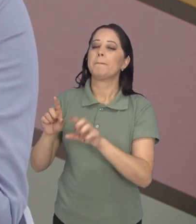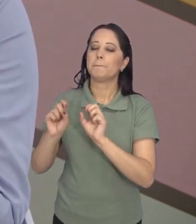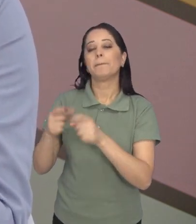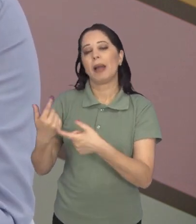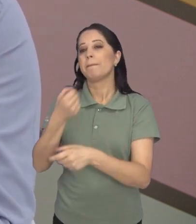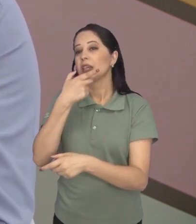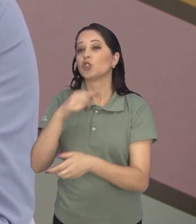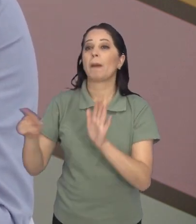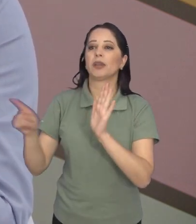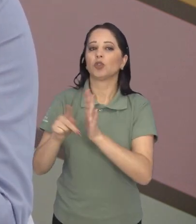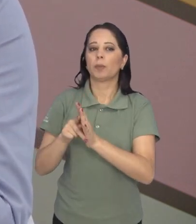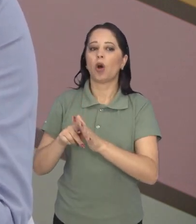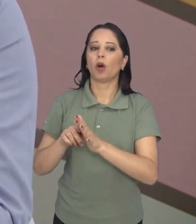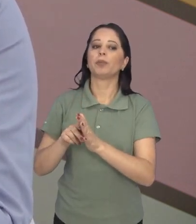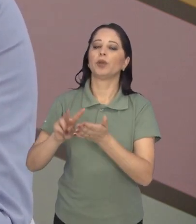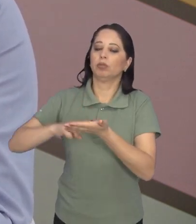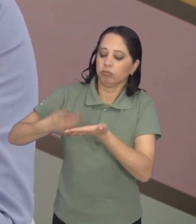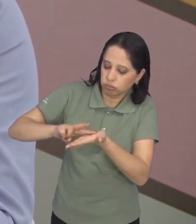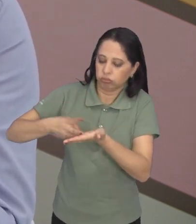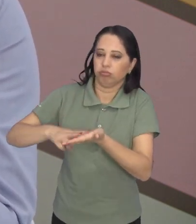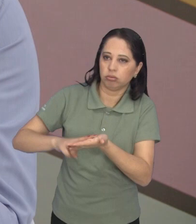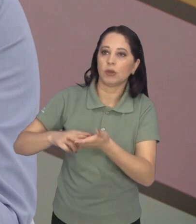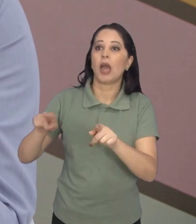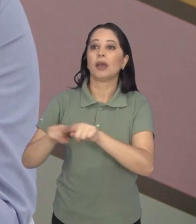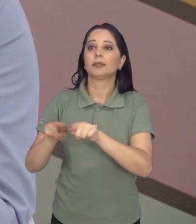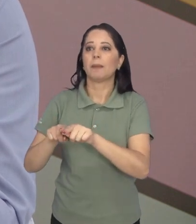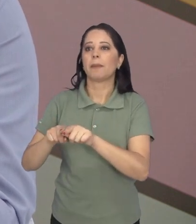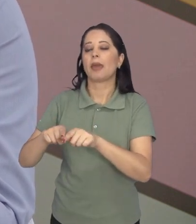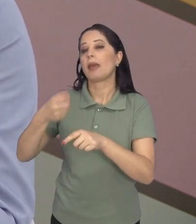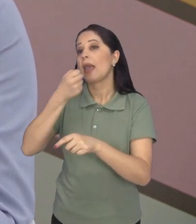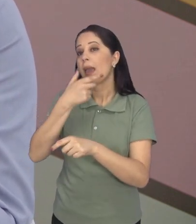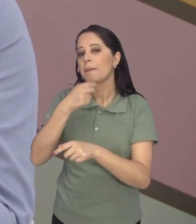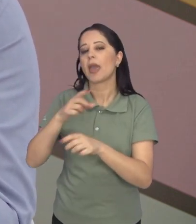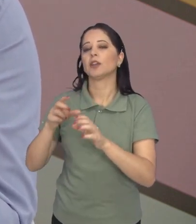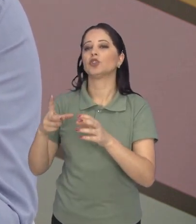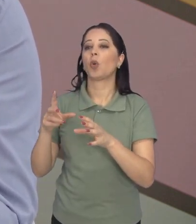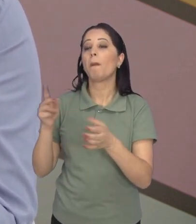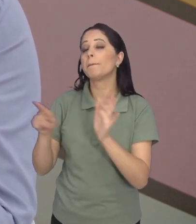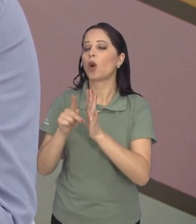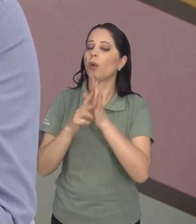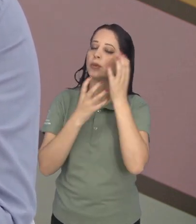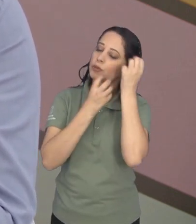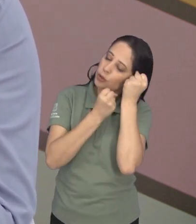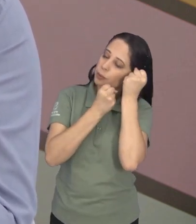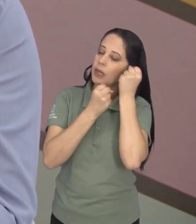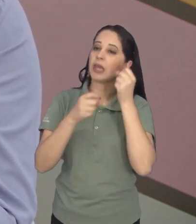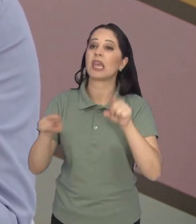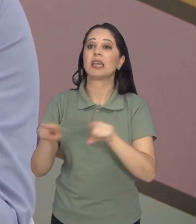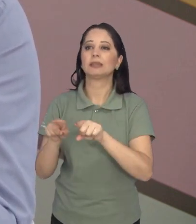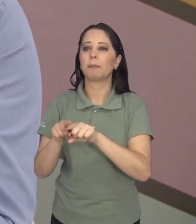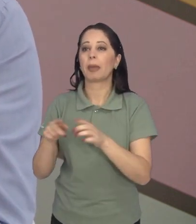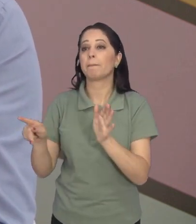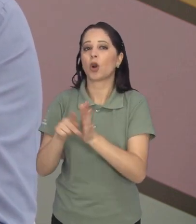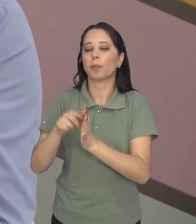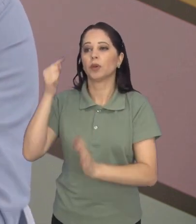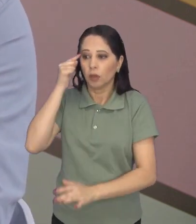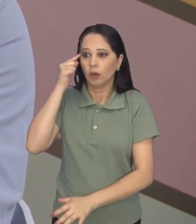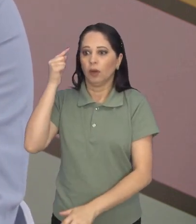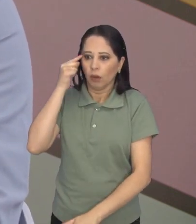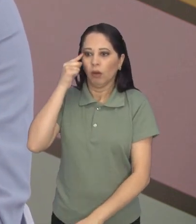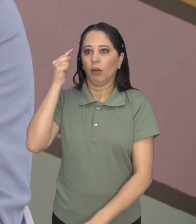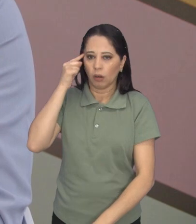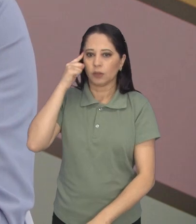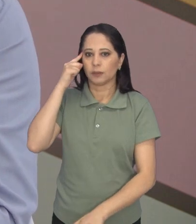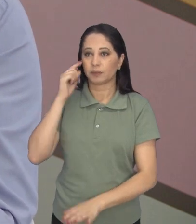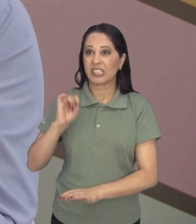usadas para convulsão, medicações que são usadas para insônia, medicações que são usadas para transtornos psicóticos, têm seus